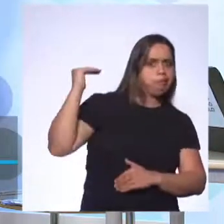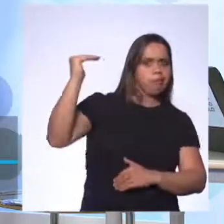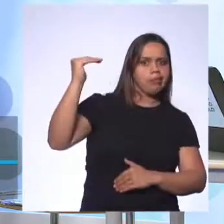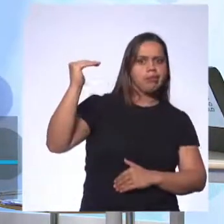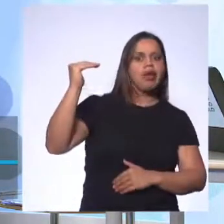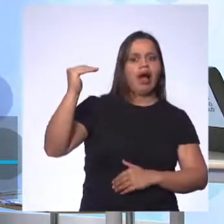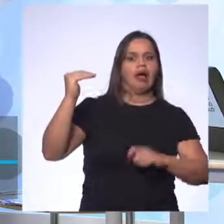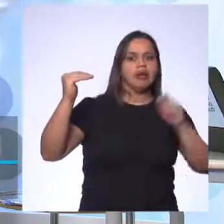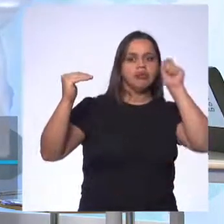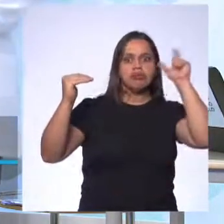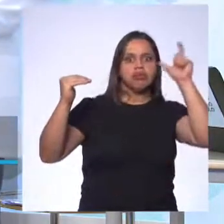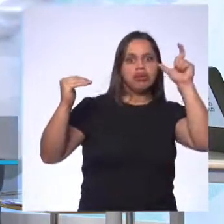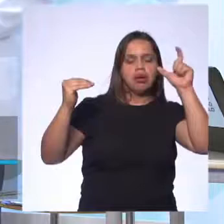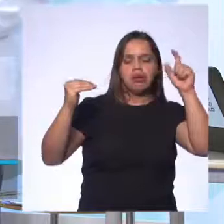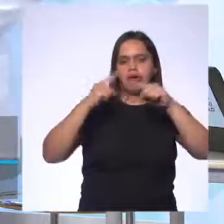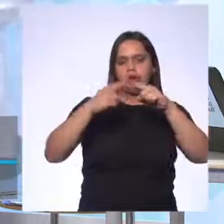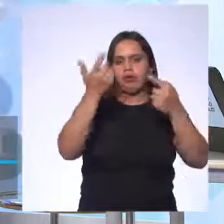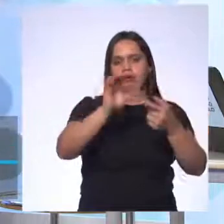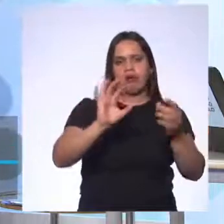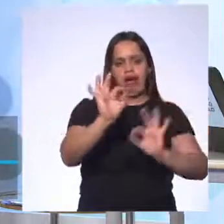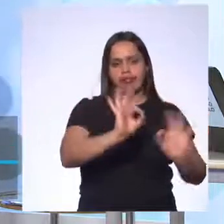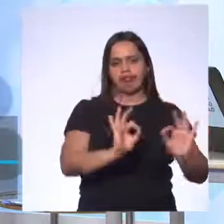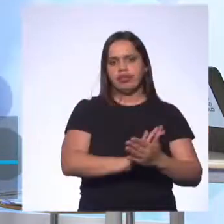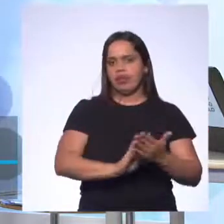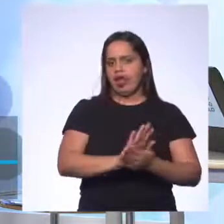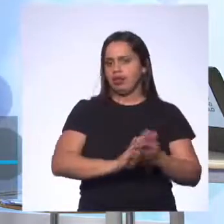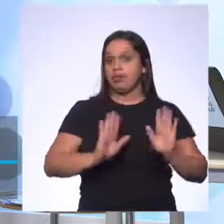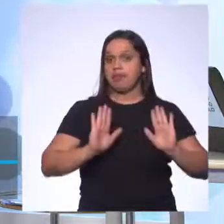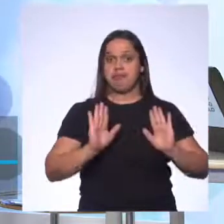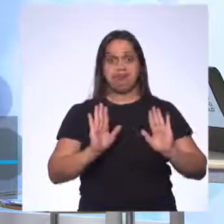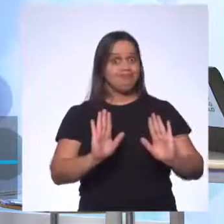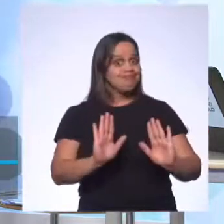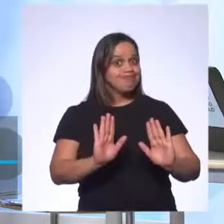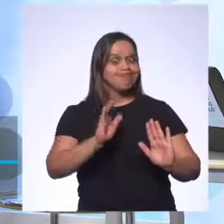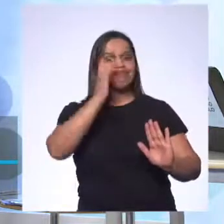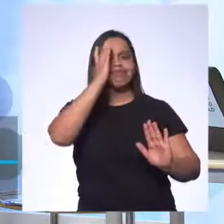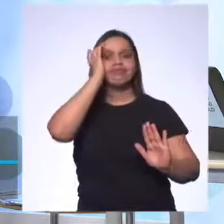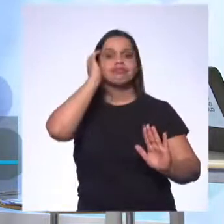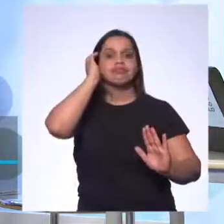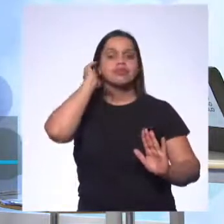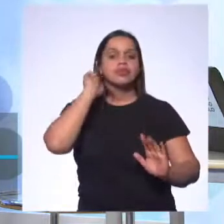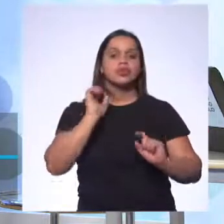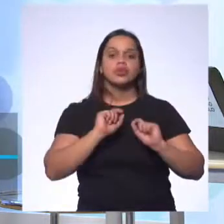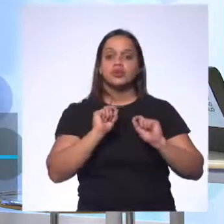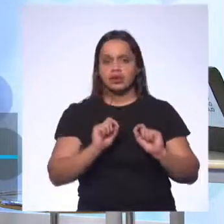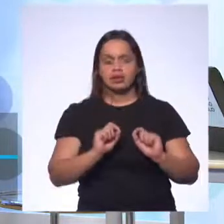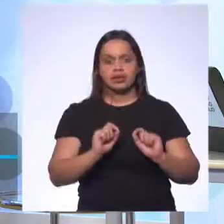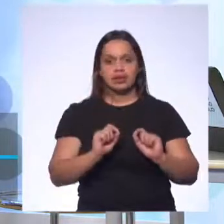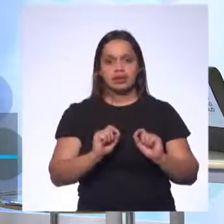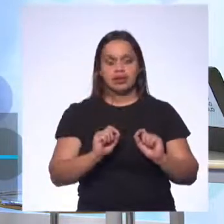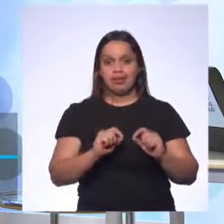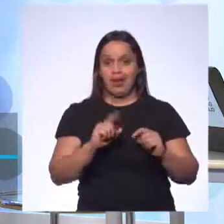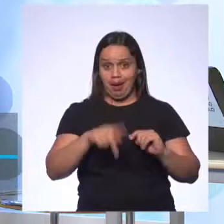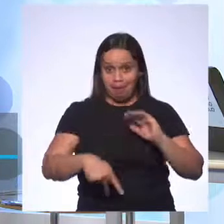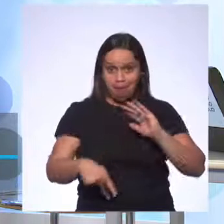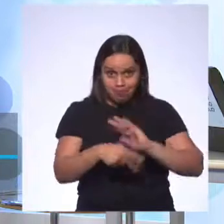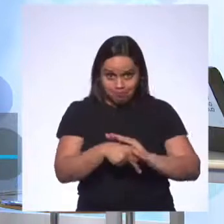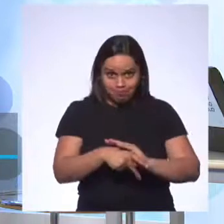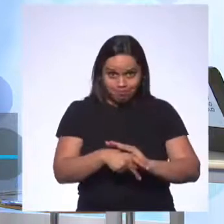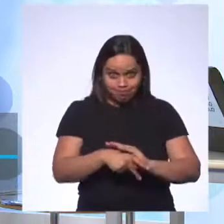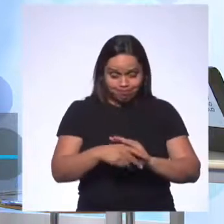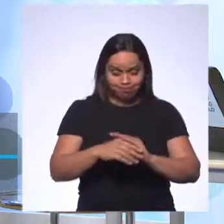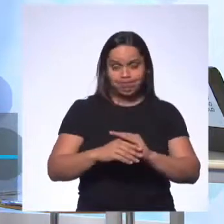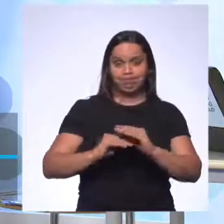está interessante, não quer mexer em nada. Mas eu acho que deveria, né, para ser um desenvolvimento